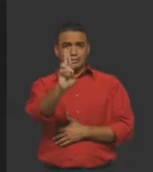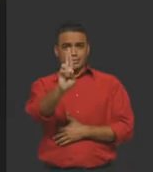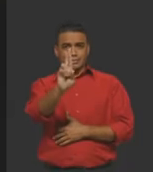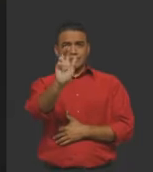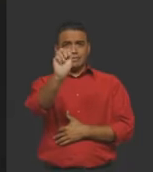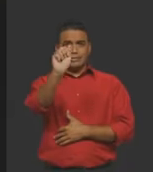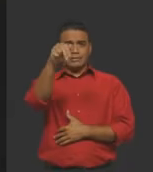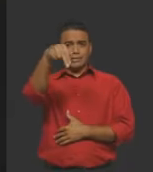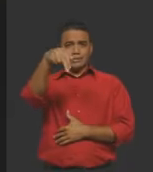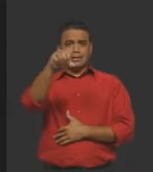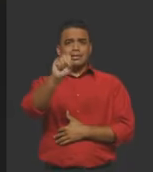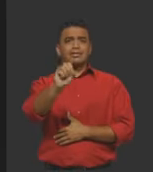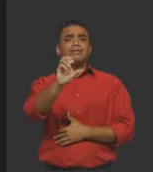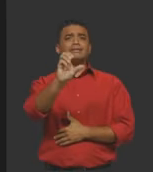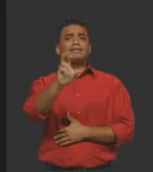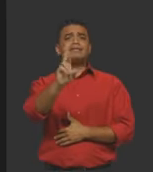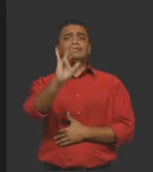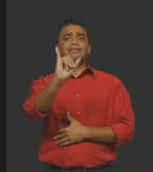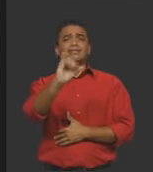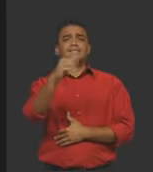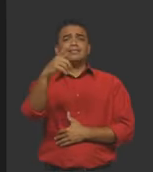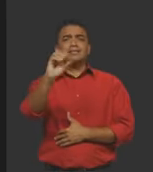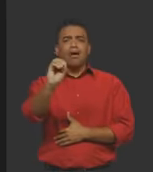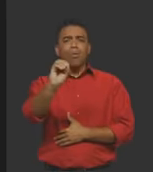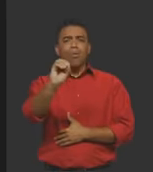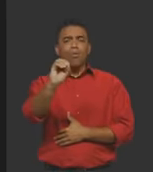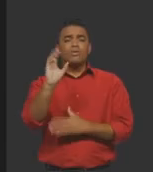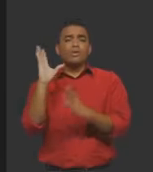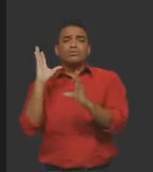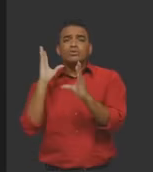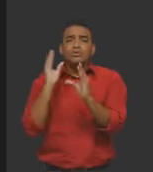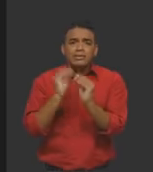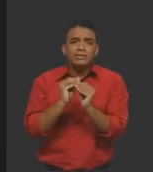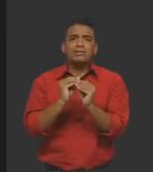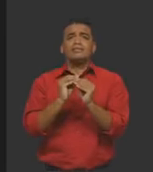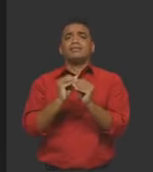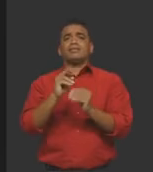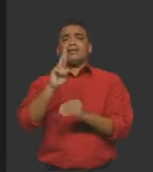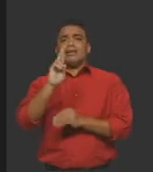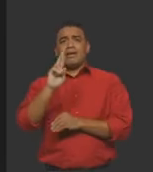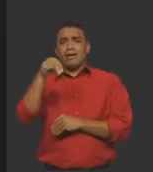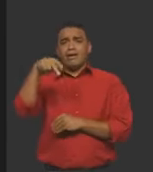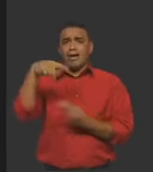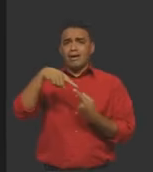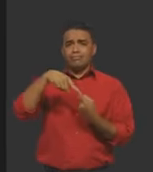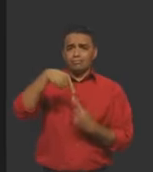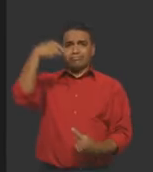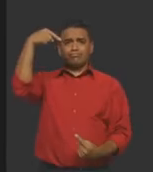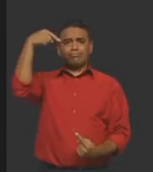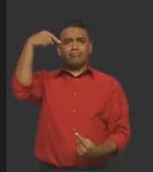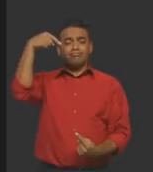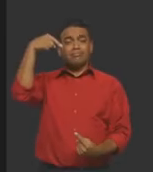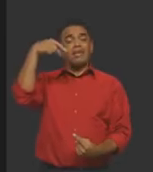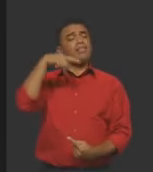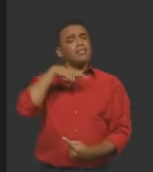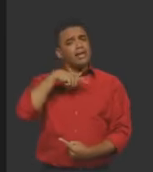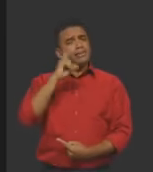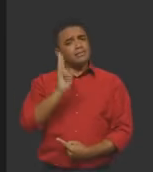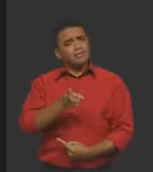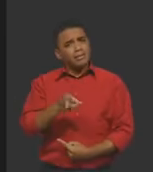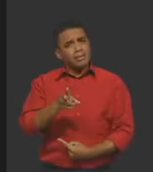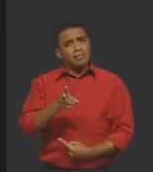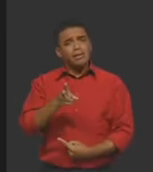ser a síntese de RNA mensageiro. Toda vez então que eu tenho esse